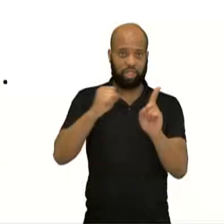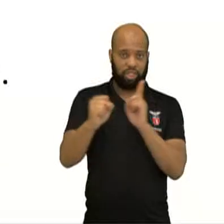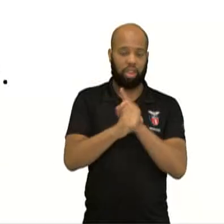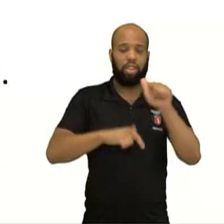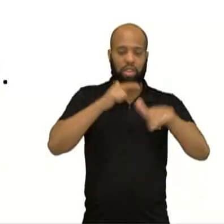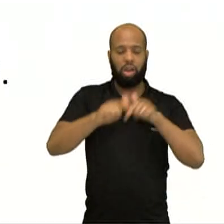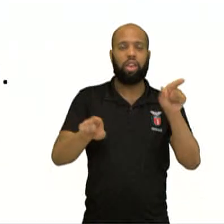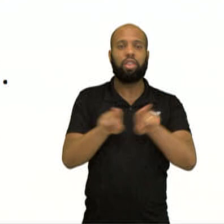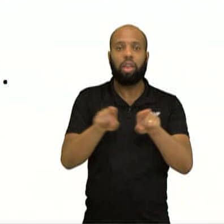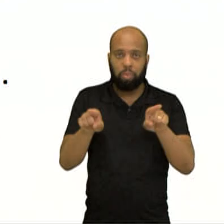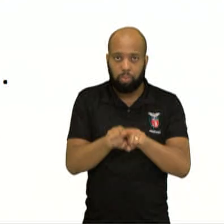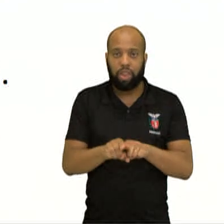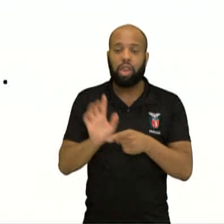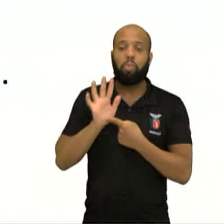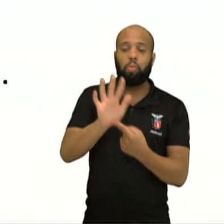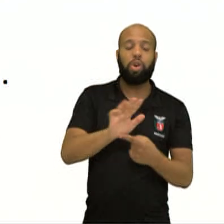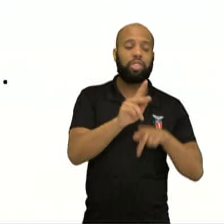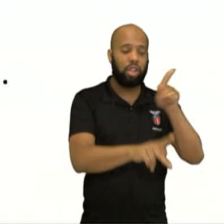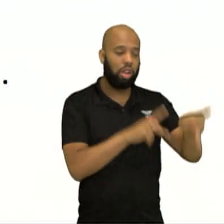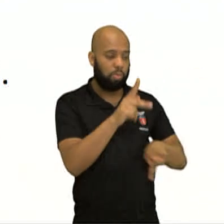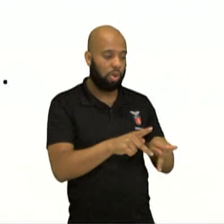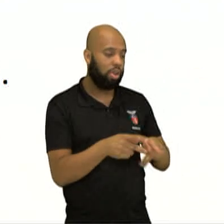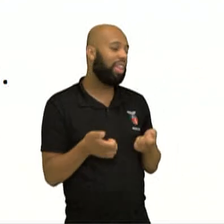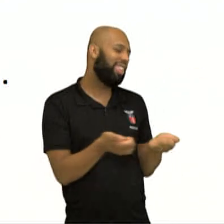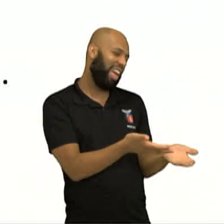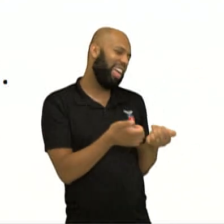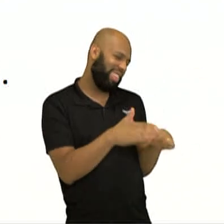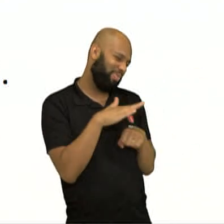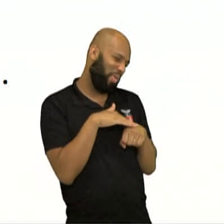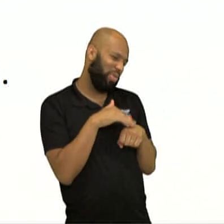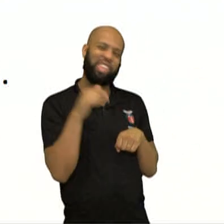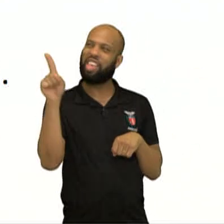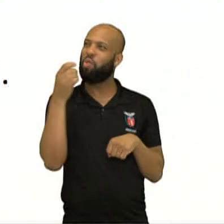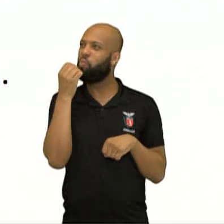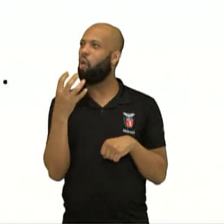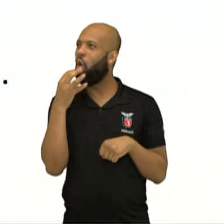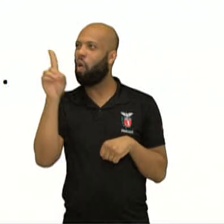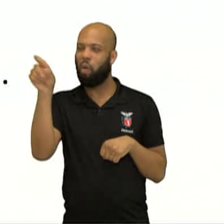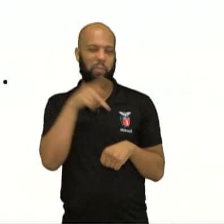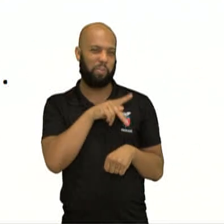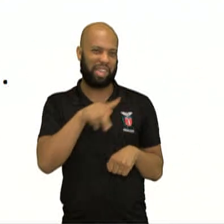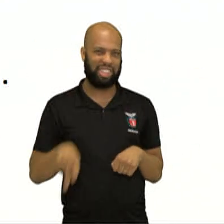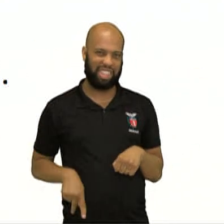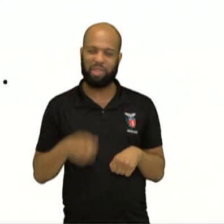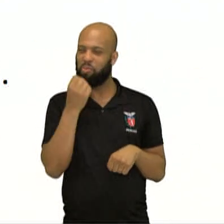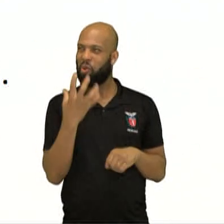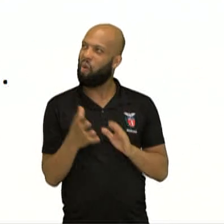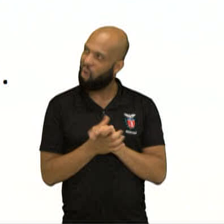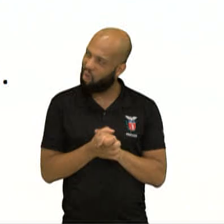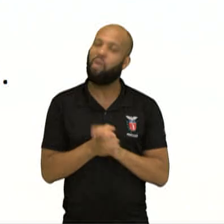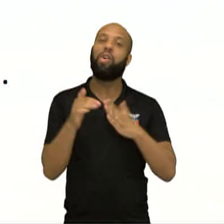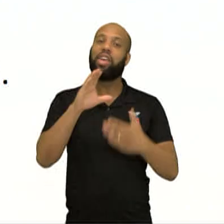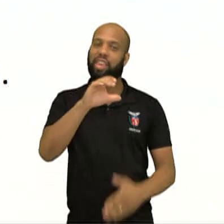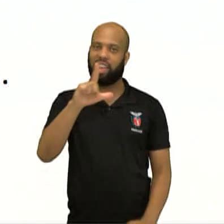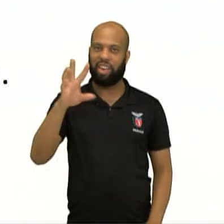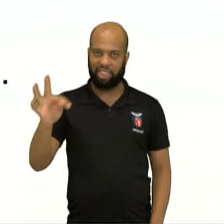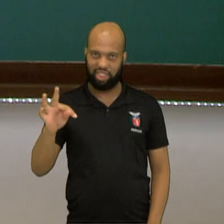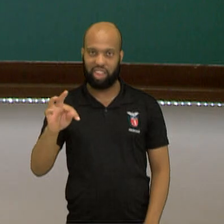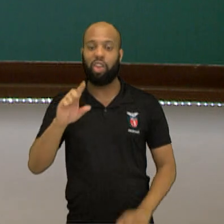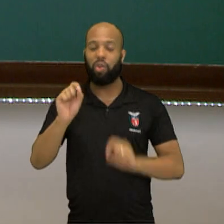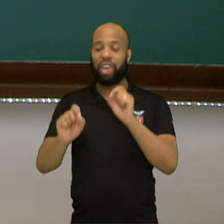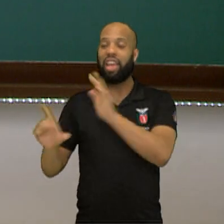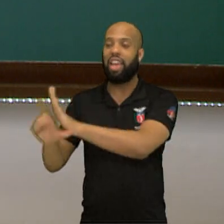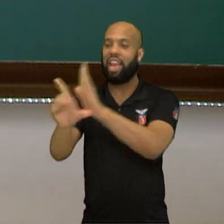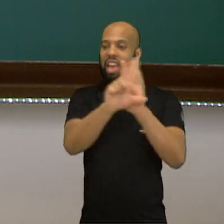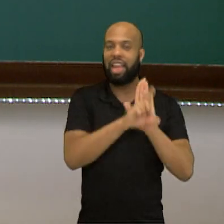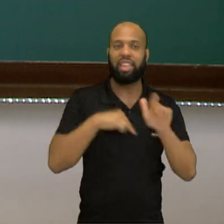eram apresentados ao povo como concessão, bondade do Getúlio Vargas. A CLT, Consolidação